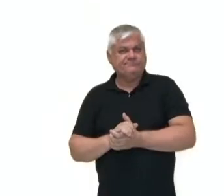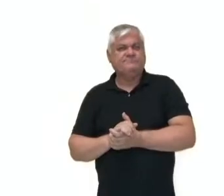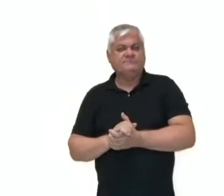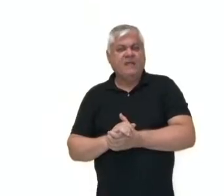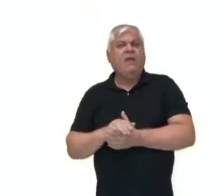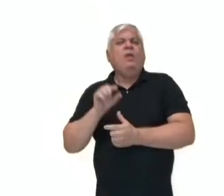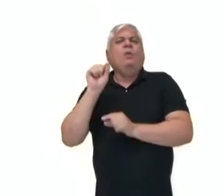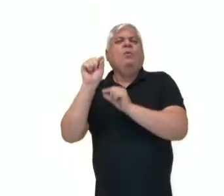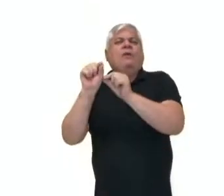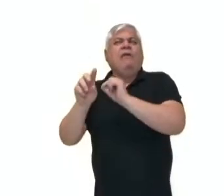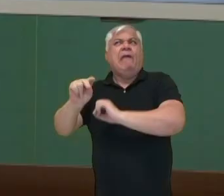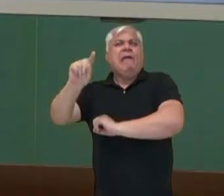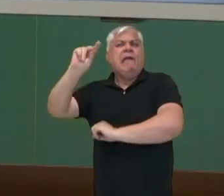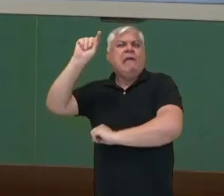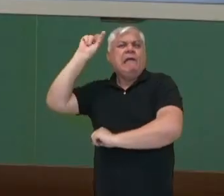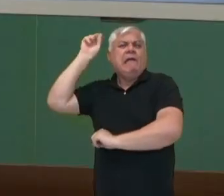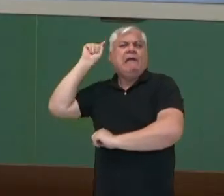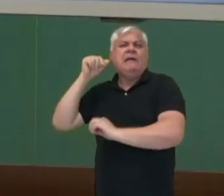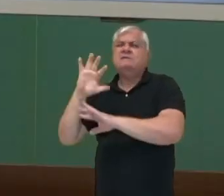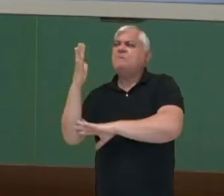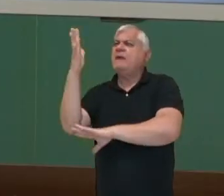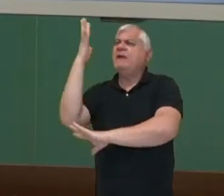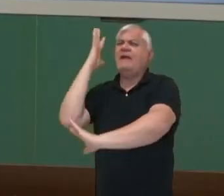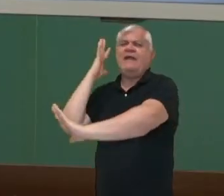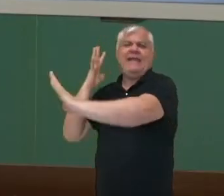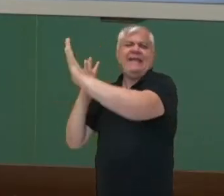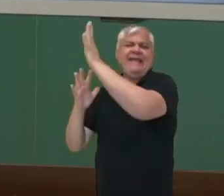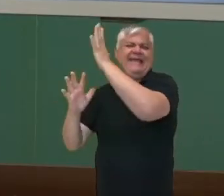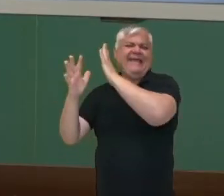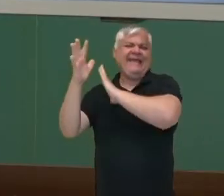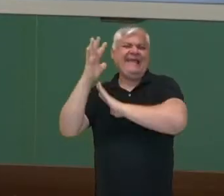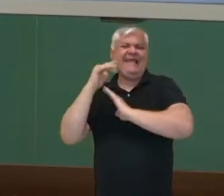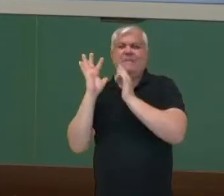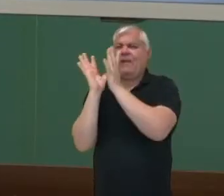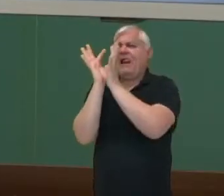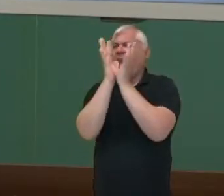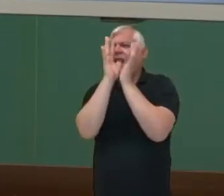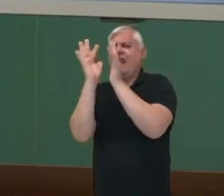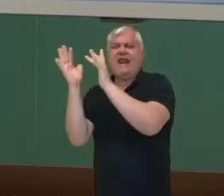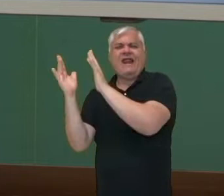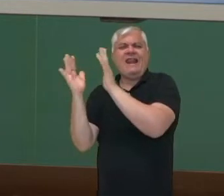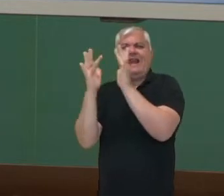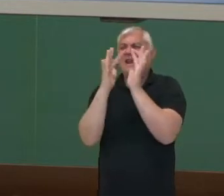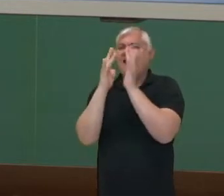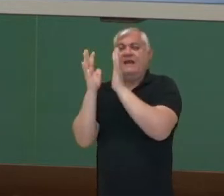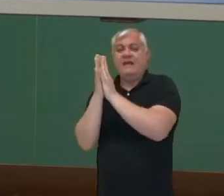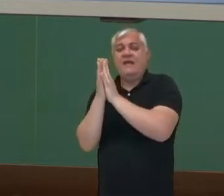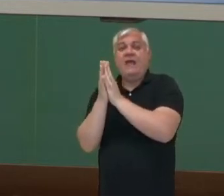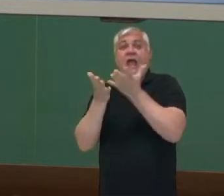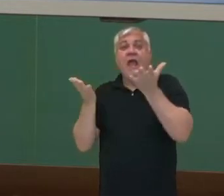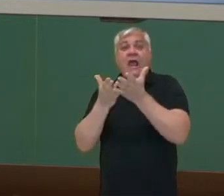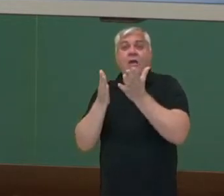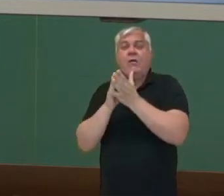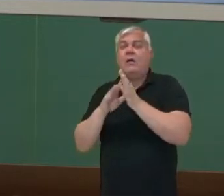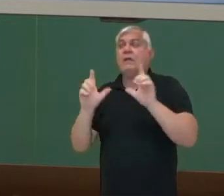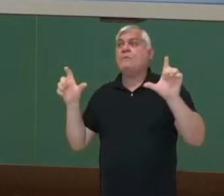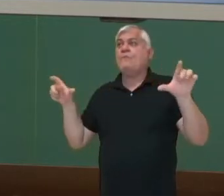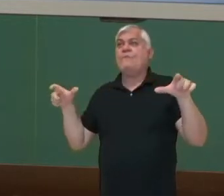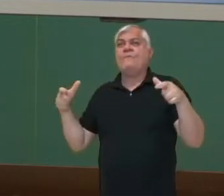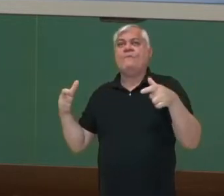era originalmente, né, de cobertura vegetal na região relacionada à Mata Atlântica, hoje nós